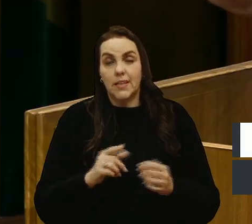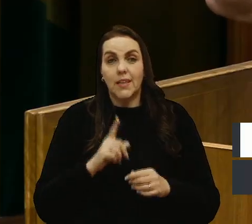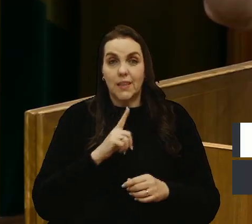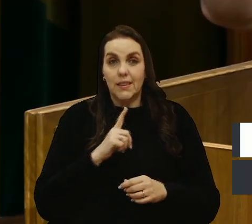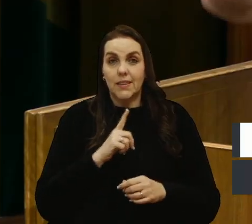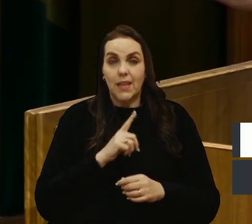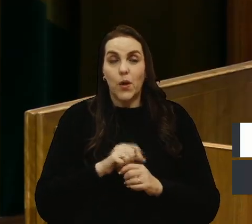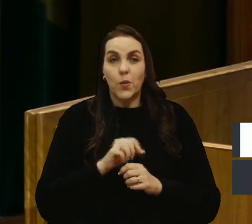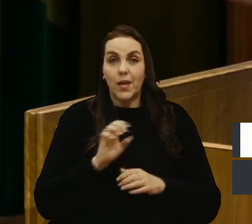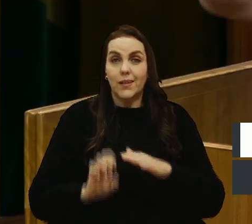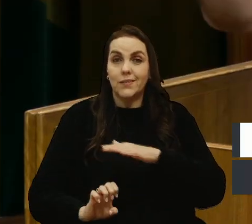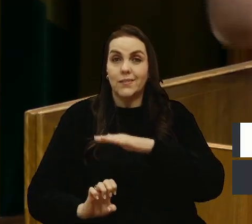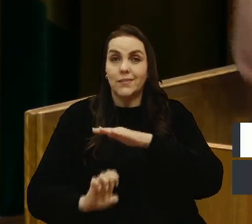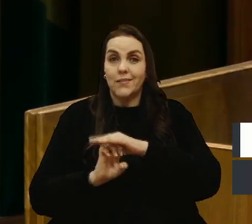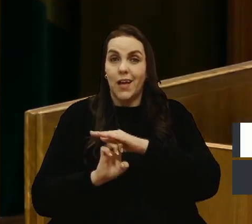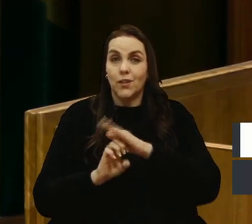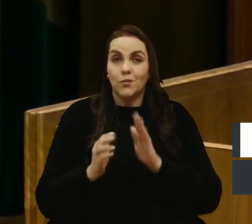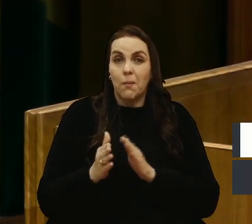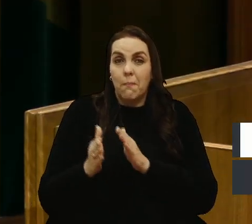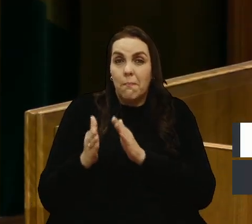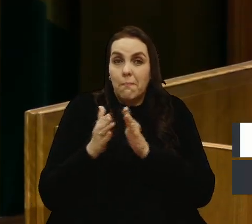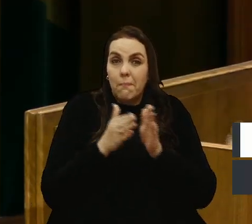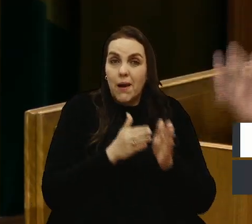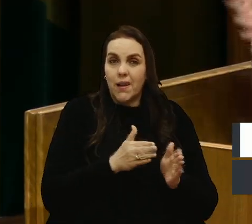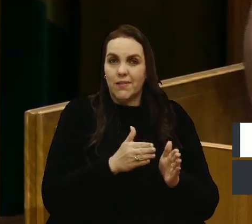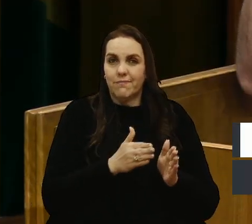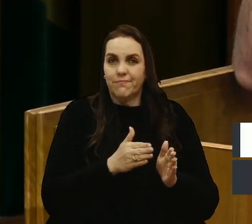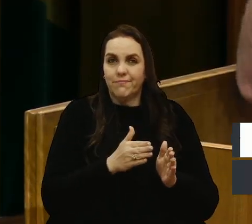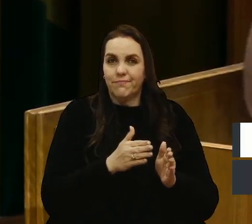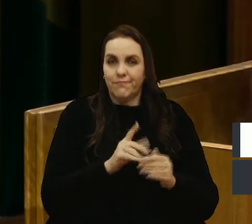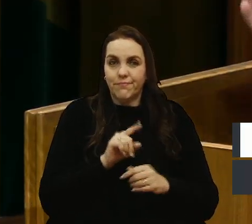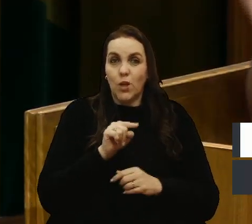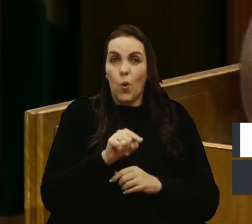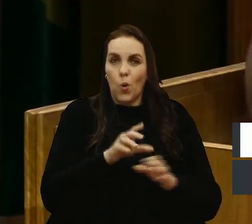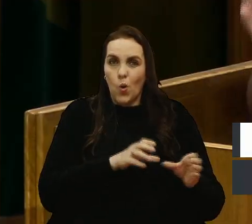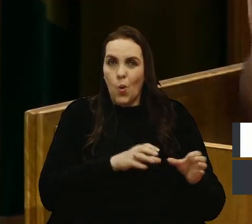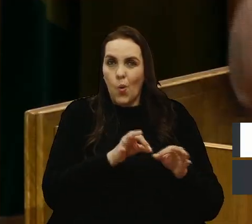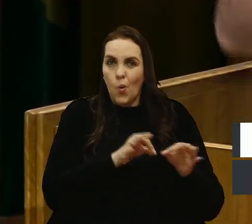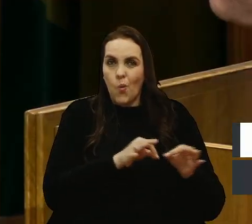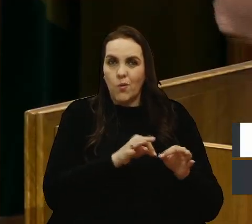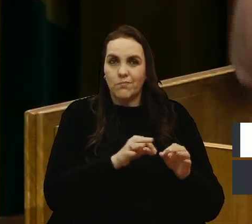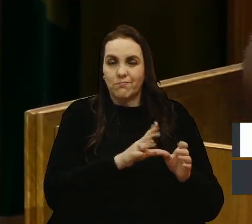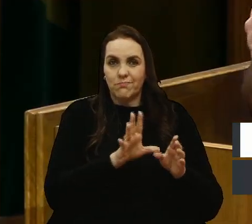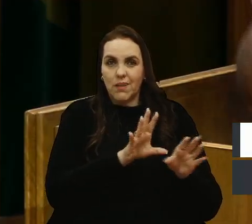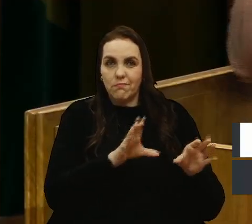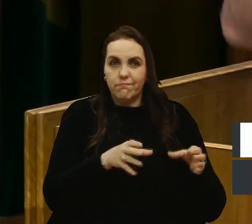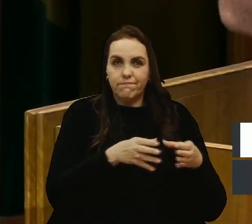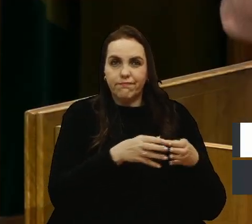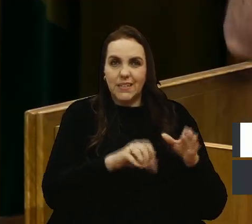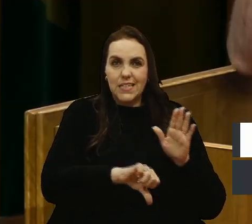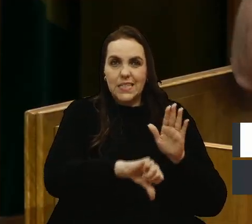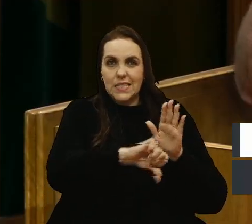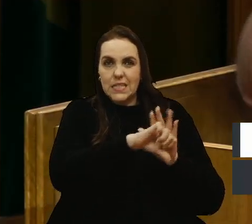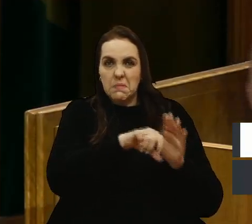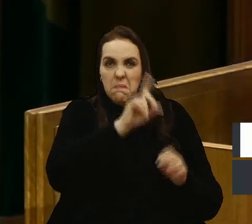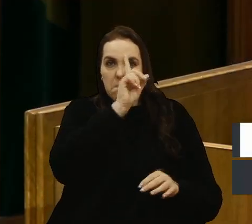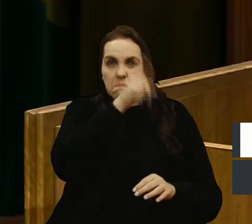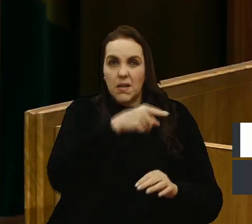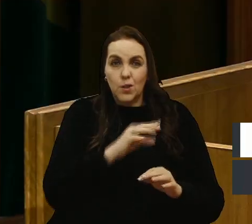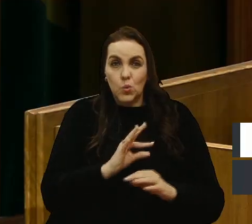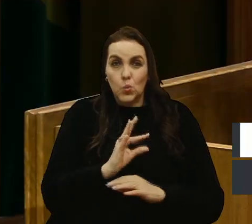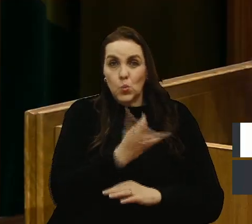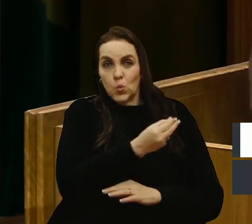conduta de um Estado paralelo, onde estas organizações criminosas mandam e